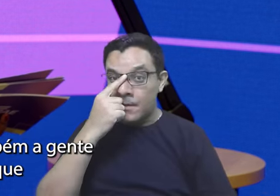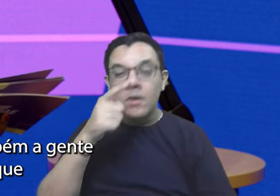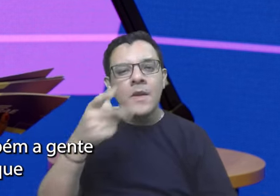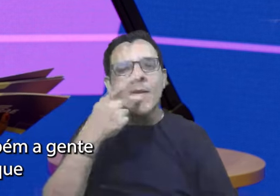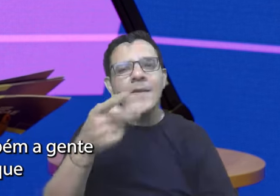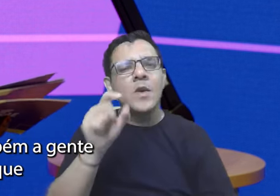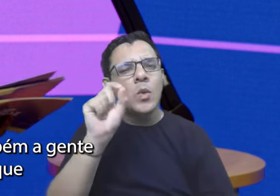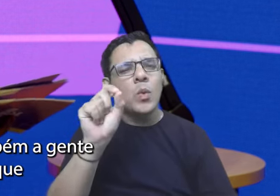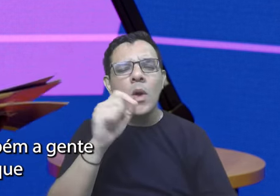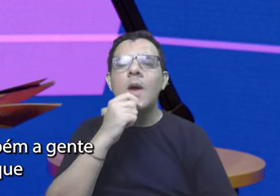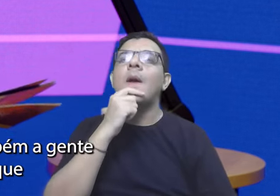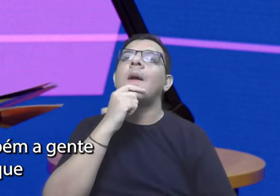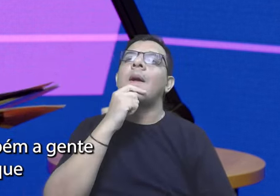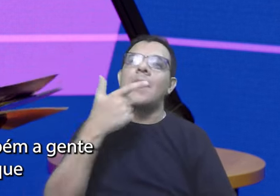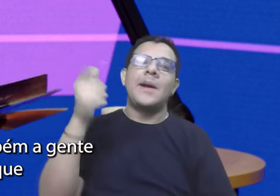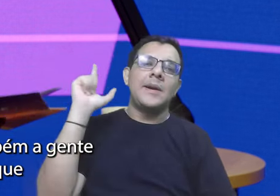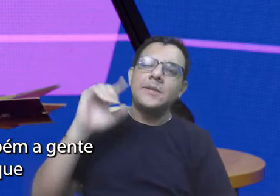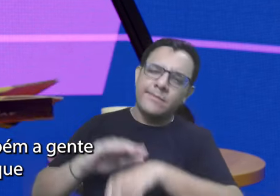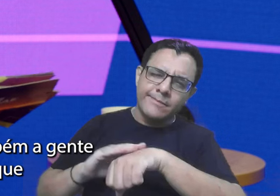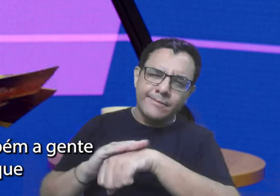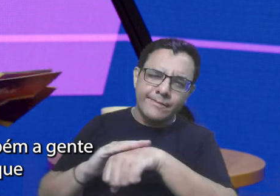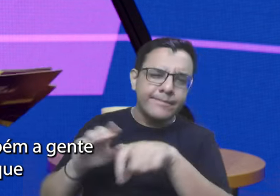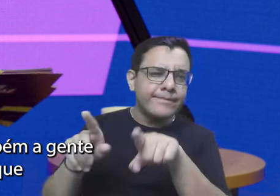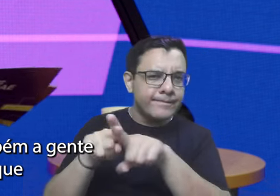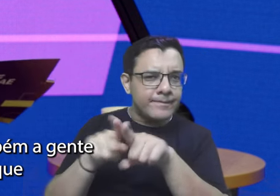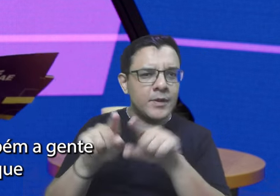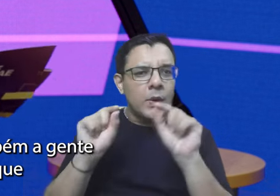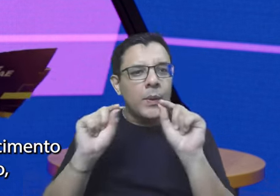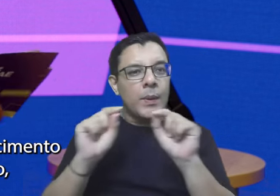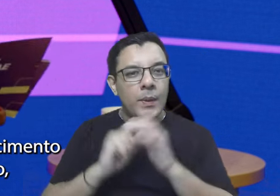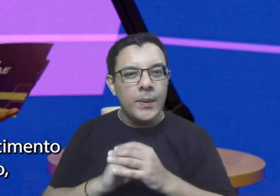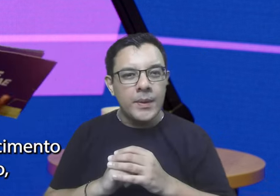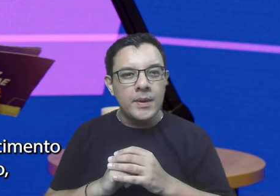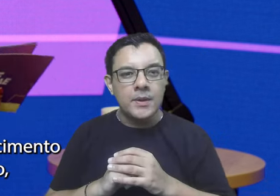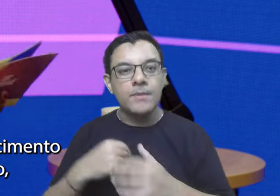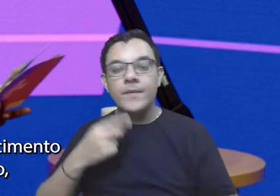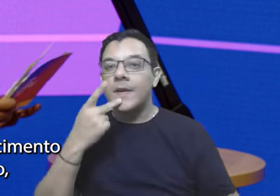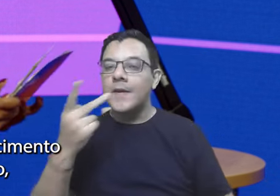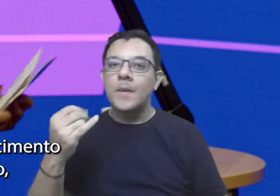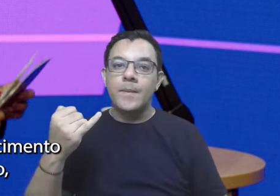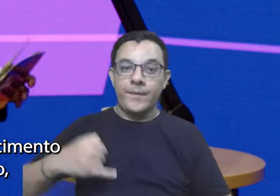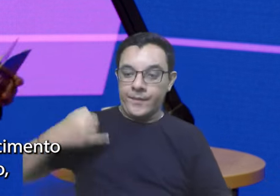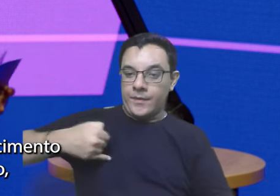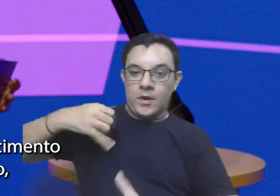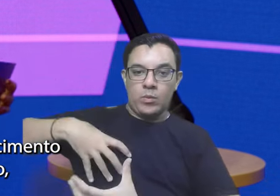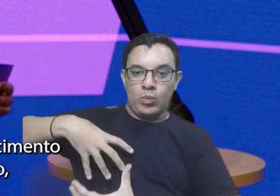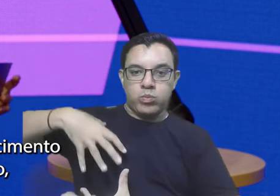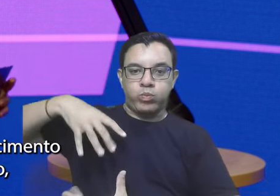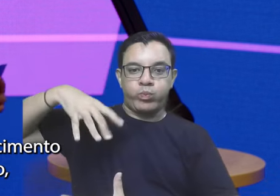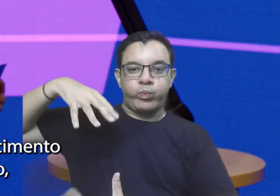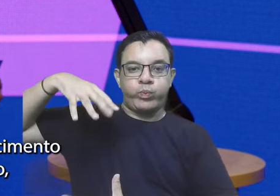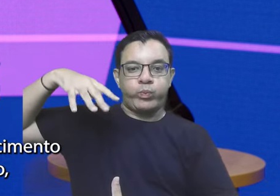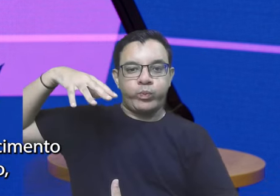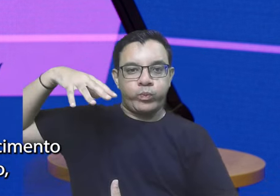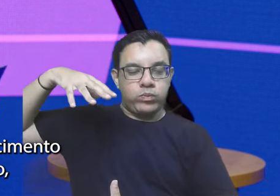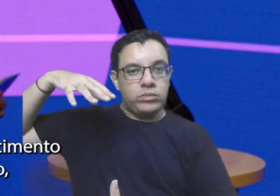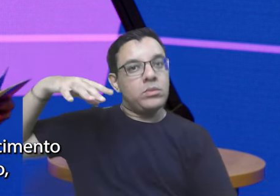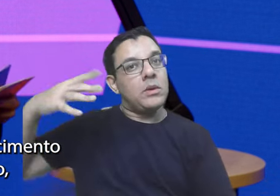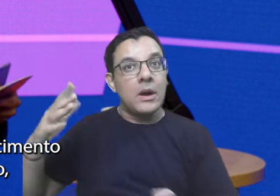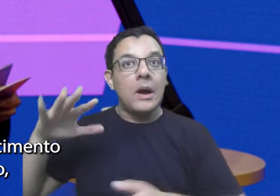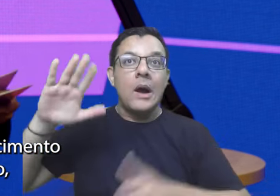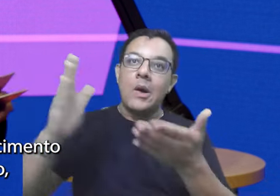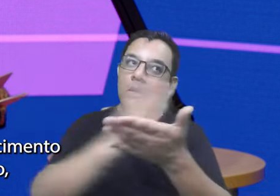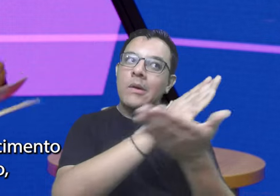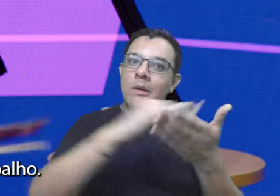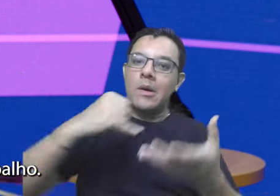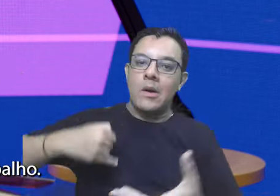ra que também a gente estava conversando antes que quando a gente fala do envelhecimento da população do etarismo